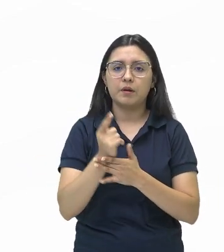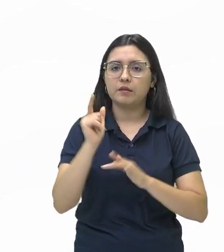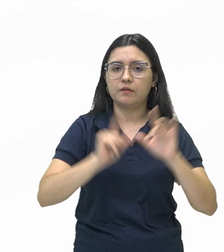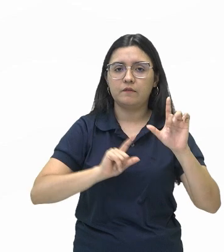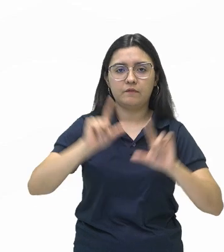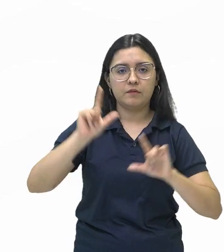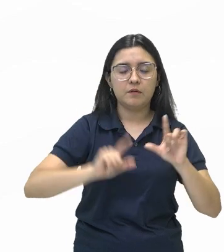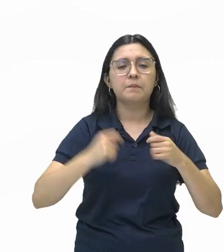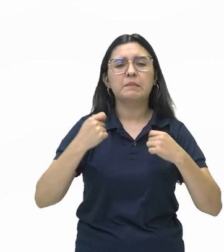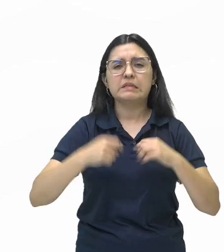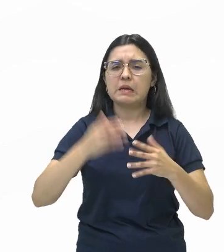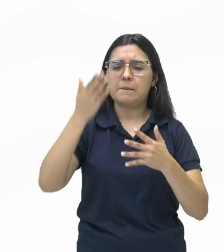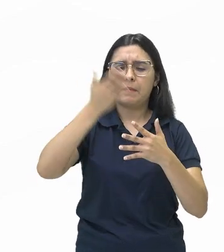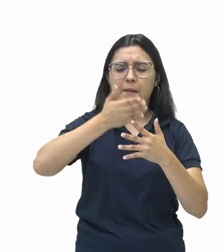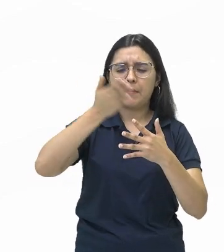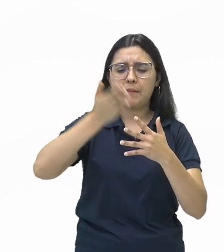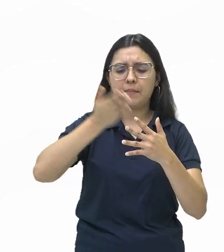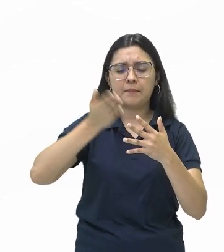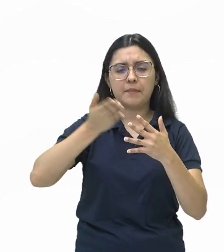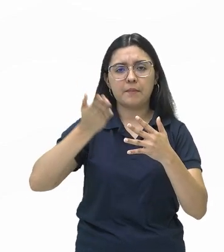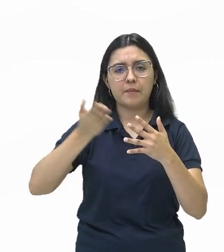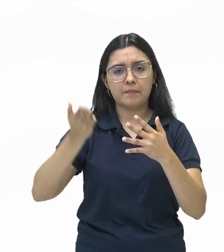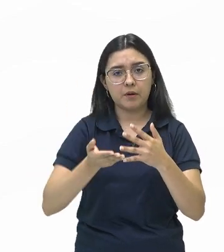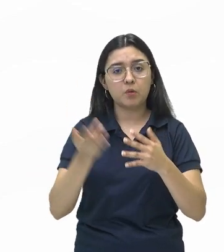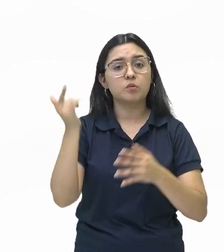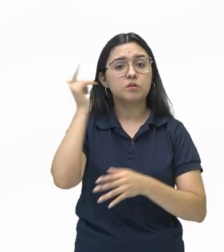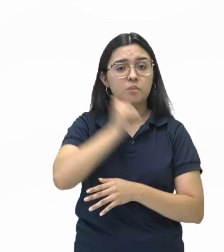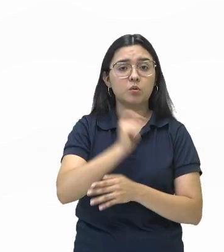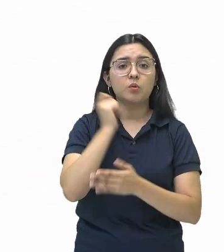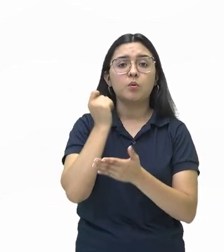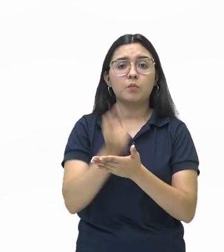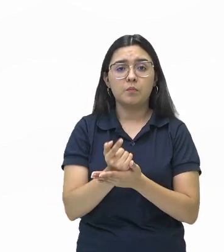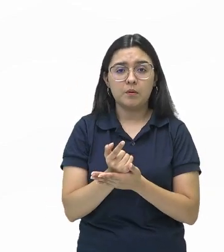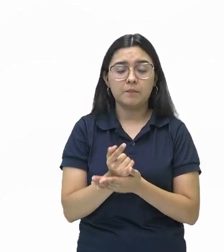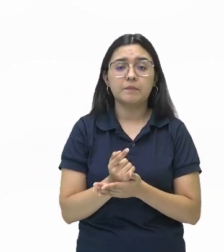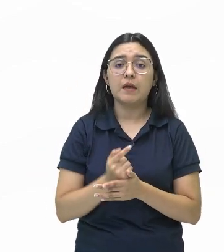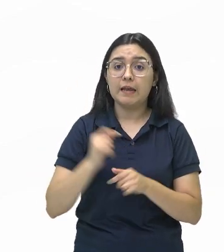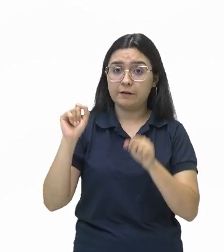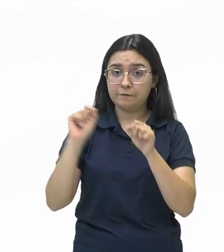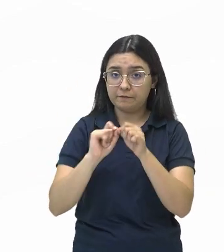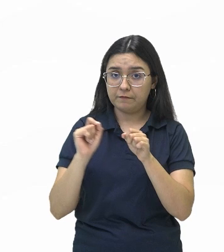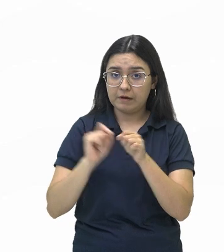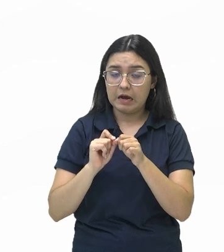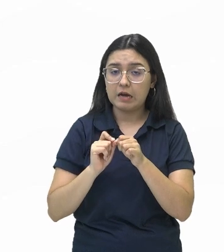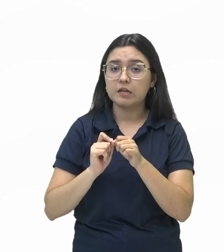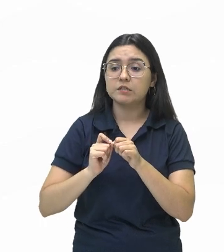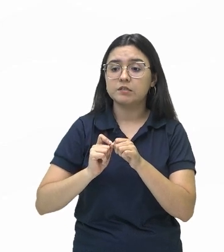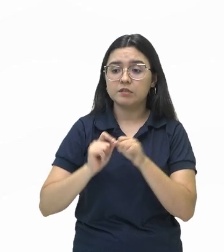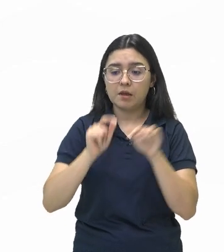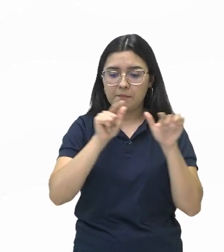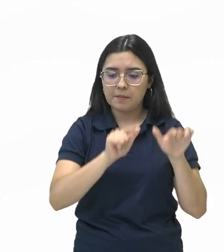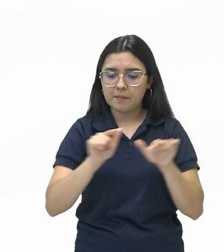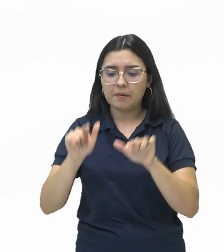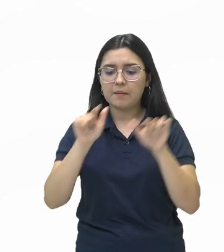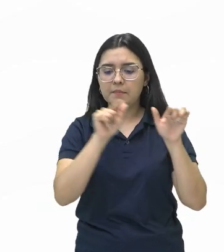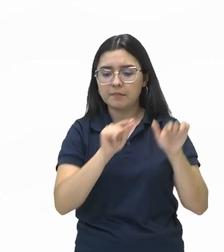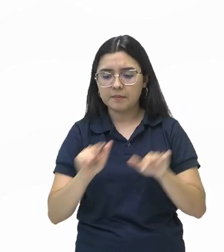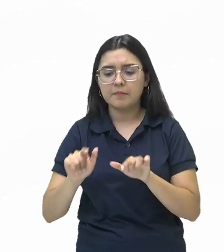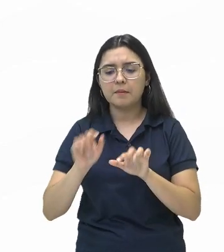que parcelar, vai ter que fazer um monte de coisa para ele comprar, porque ele produz a TV, mas ele não